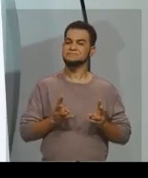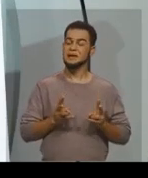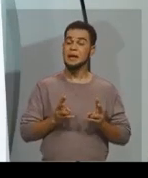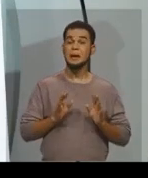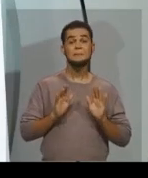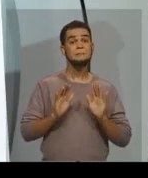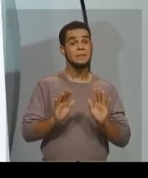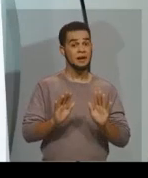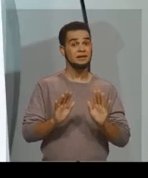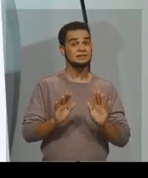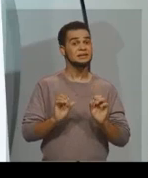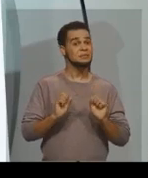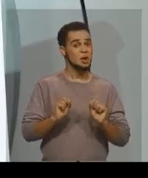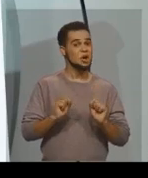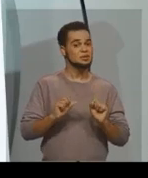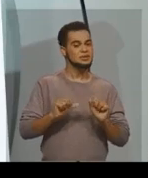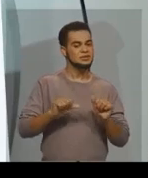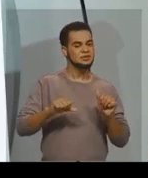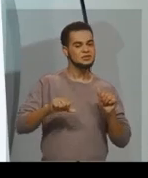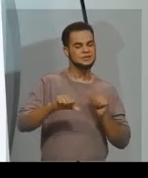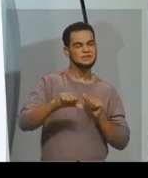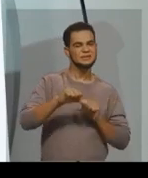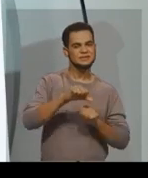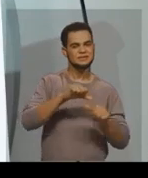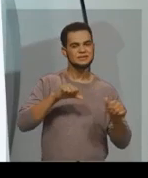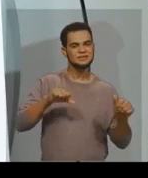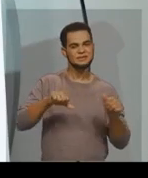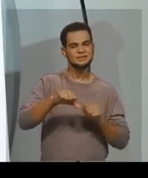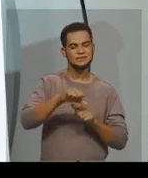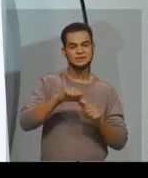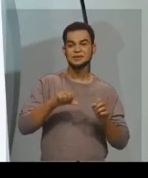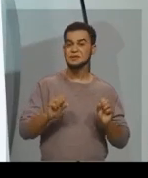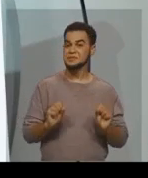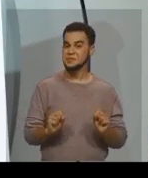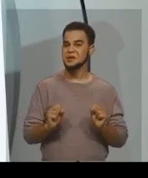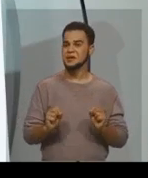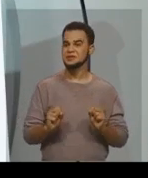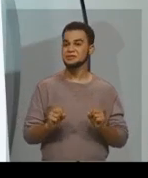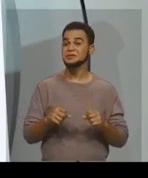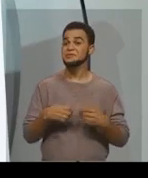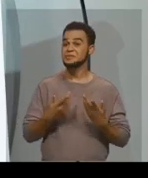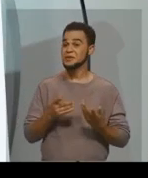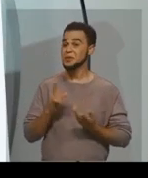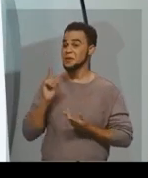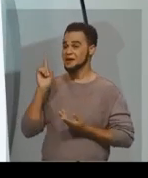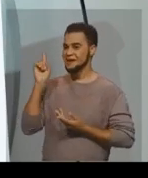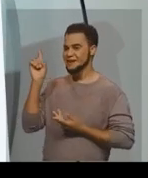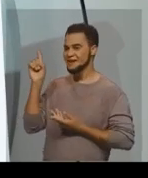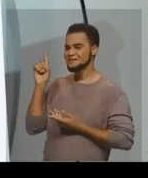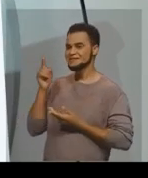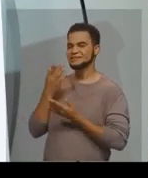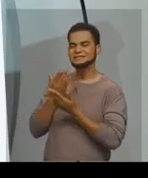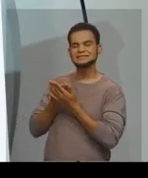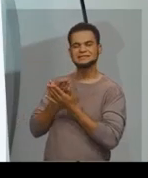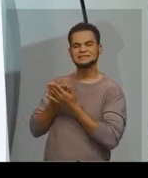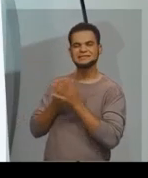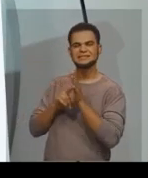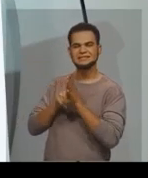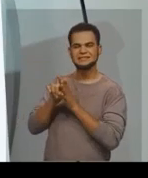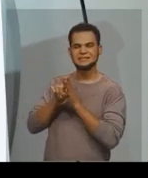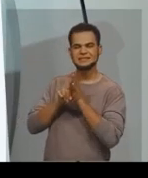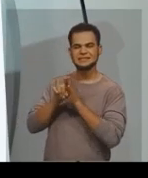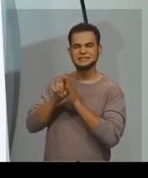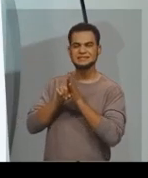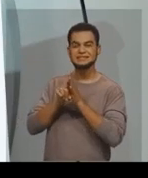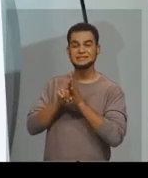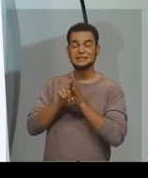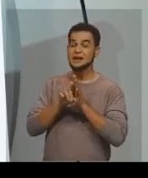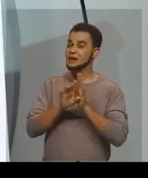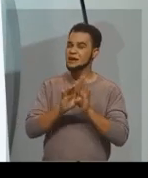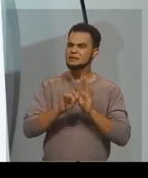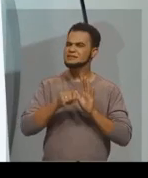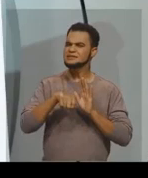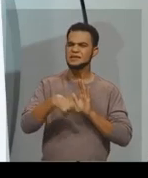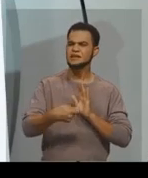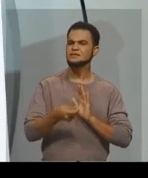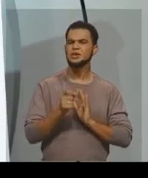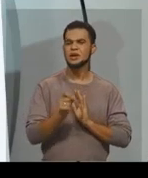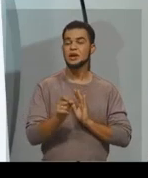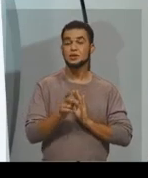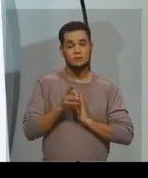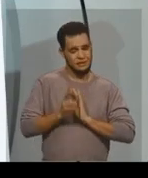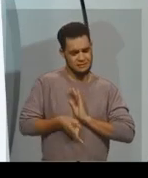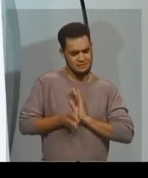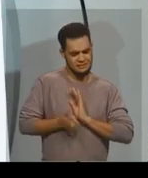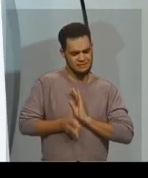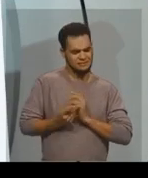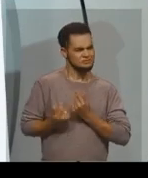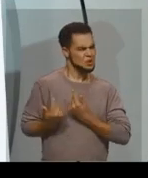sentar, então isso pode variar. Aí a gente faz esse estudo da análise combinatória e descobre assim, opa, não é sempre dessa forma, há outras